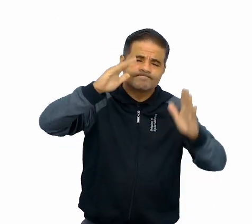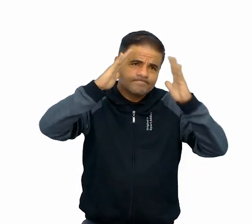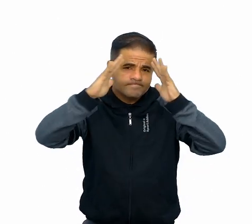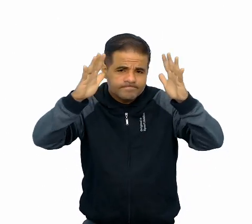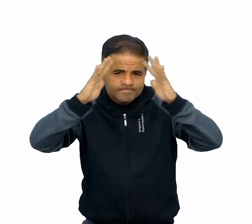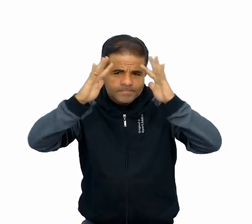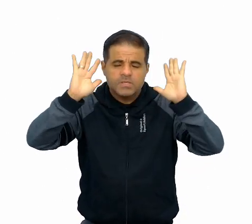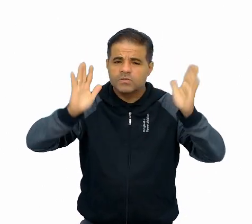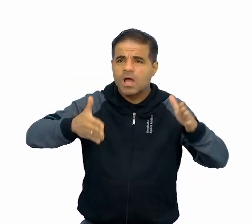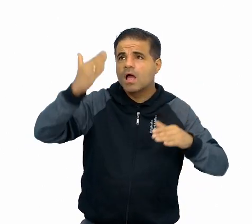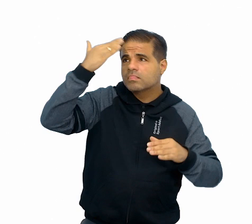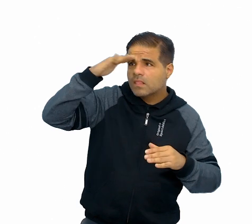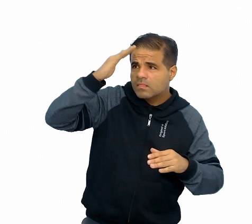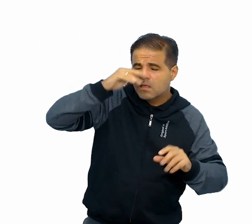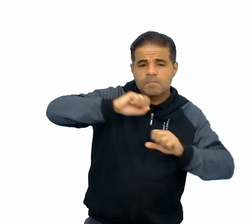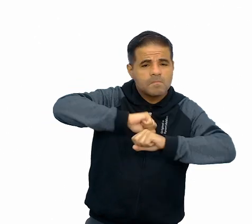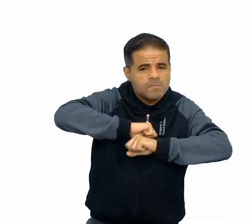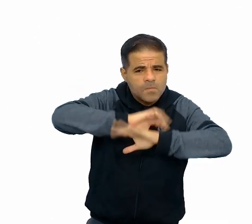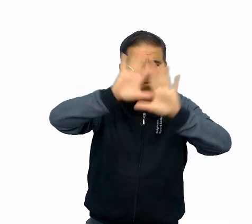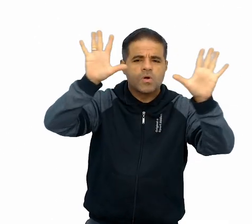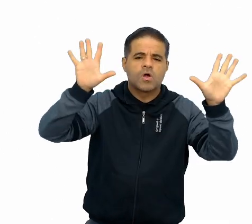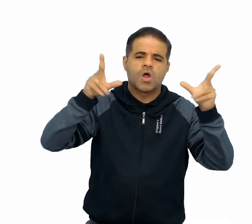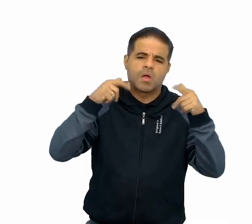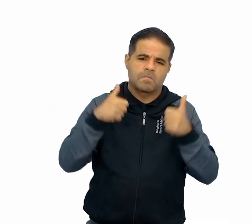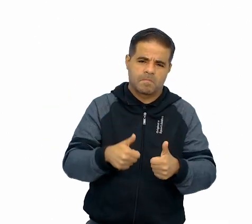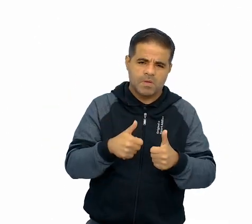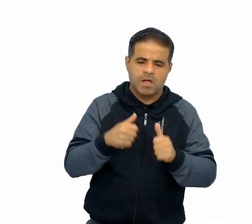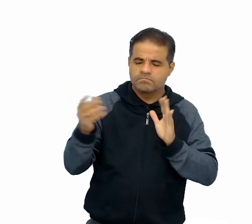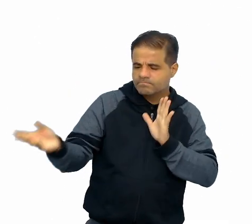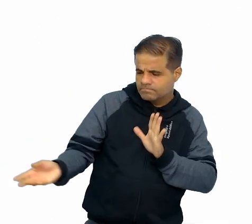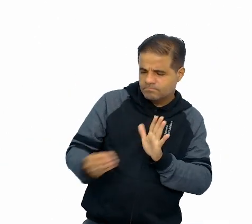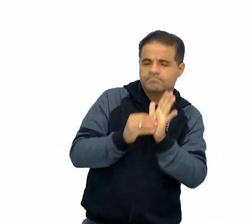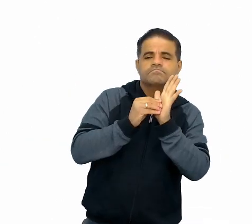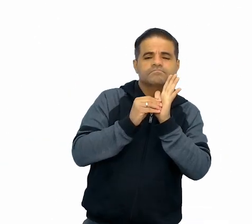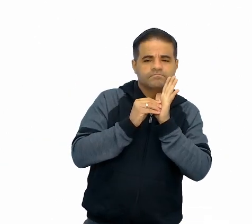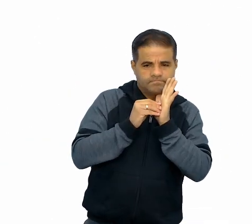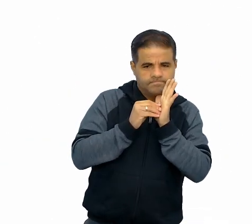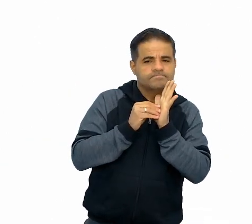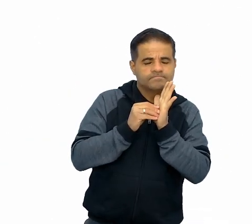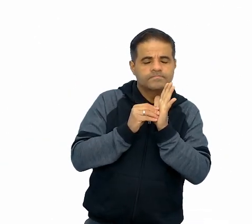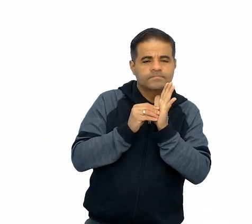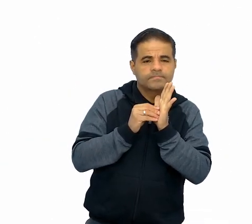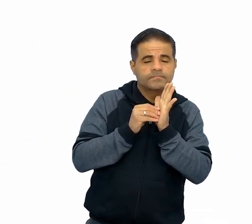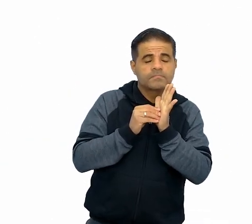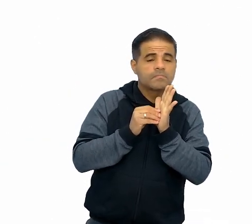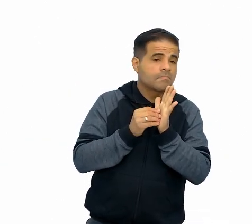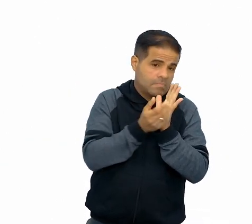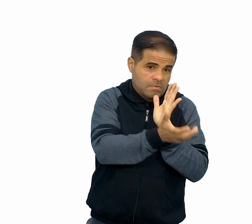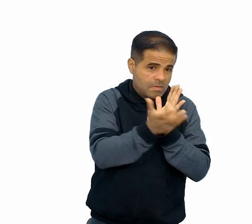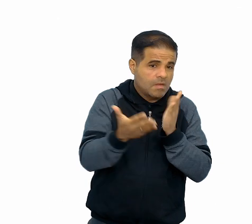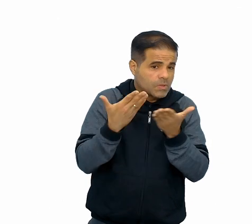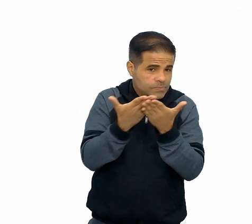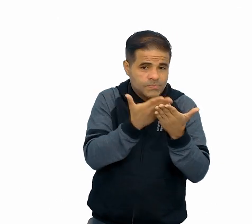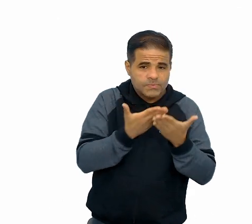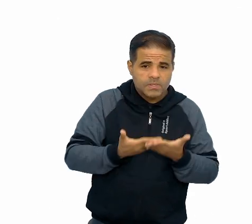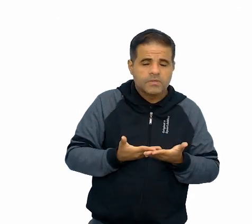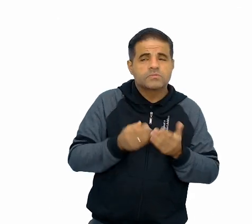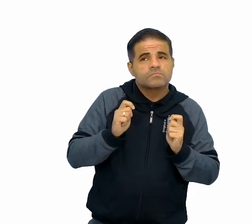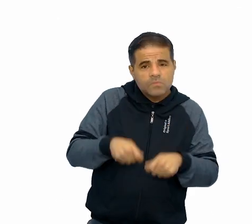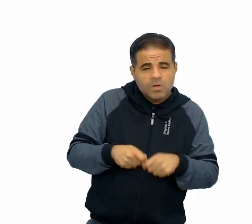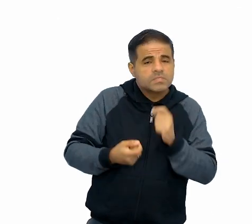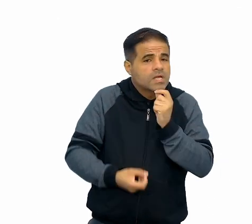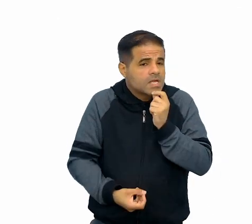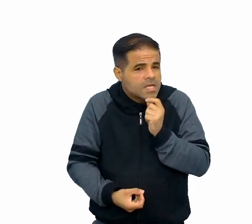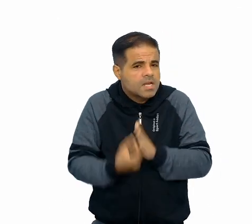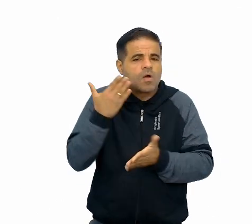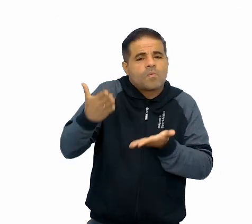estudantes que já compreendem o sistema, tá, professores? Vamos deixar isso bem marcado. Que os estudantes também possam elaborar um